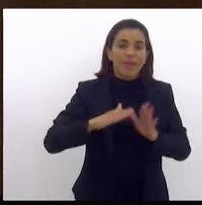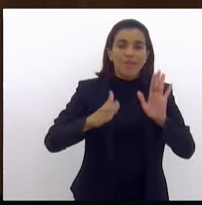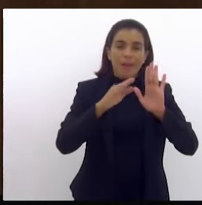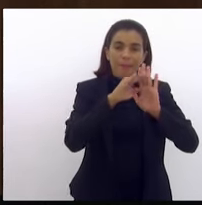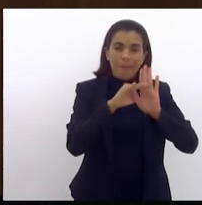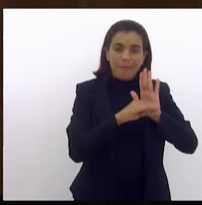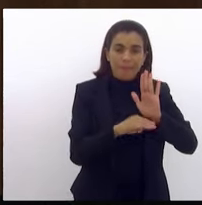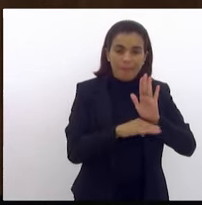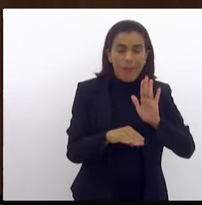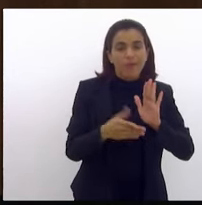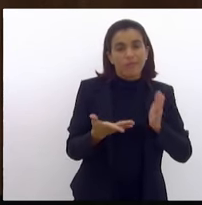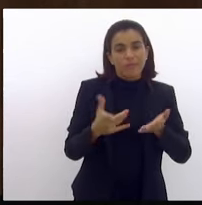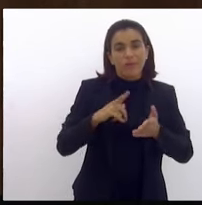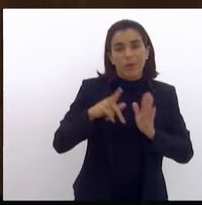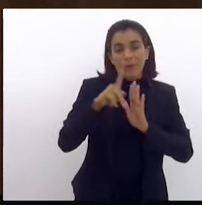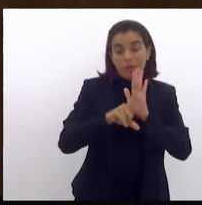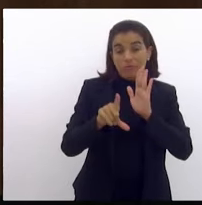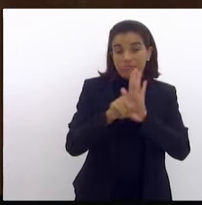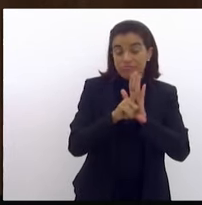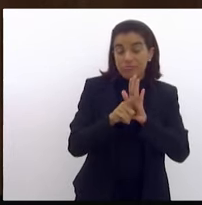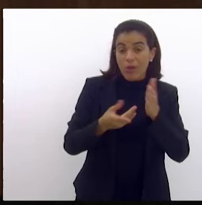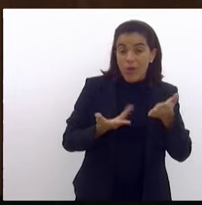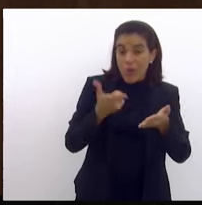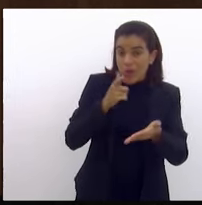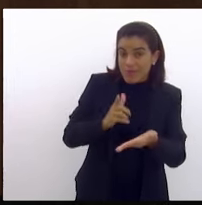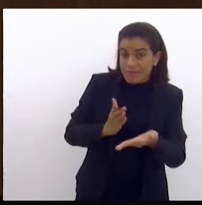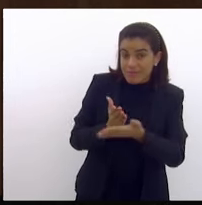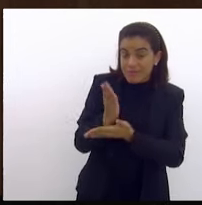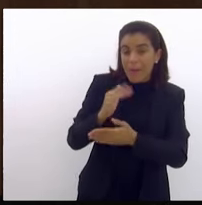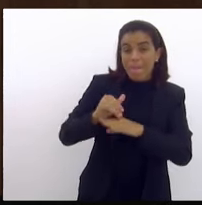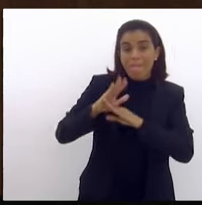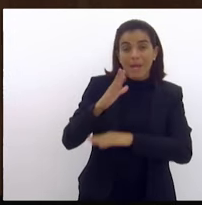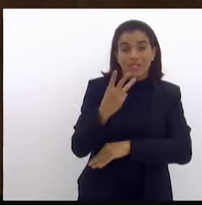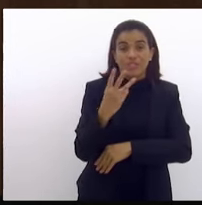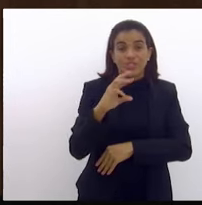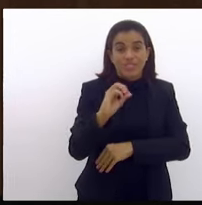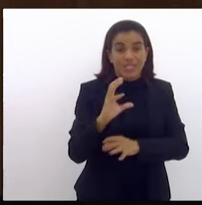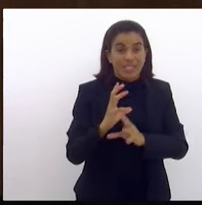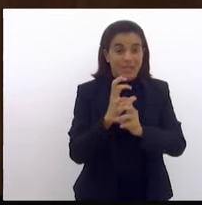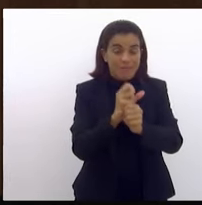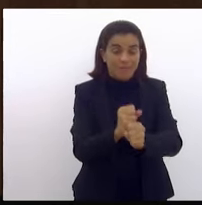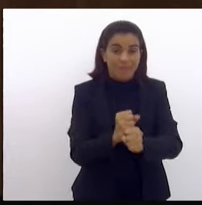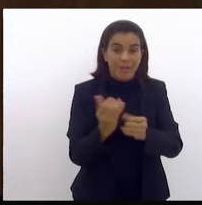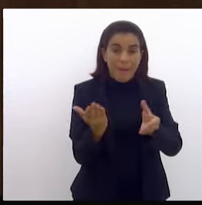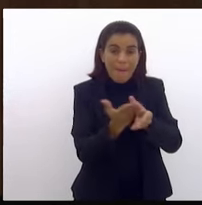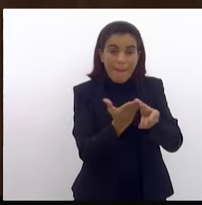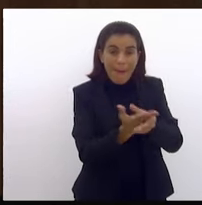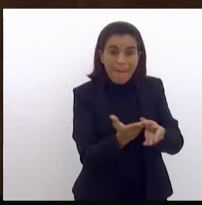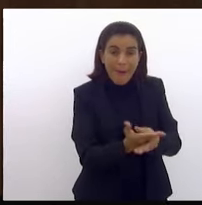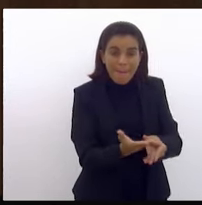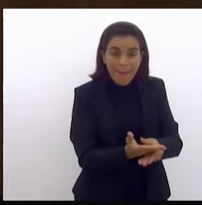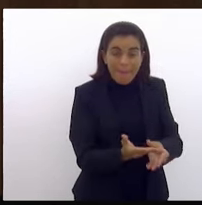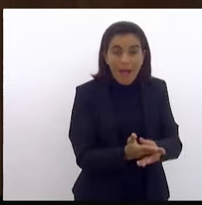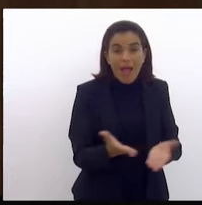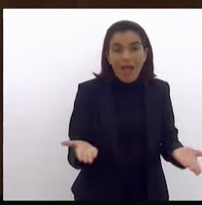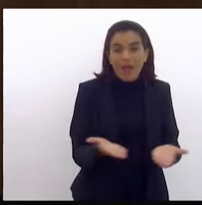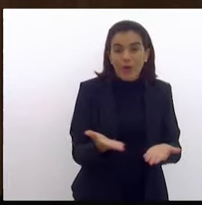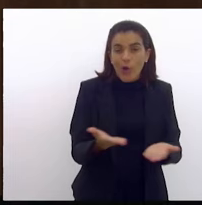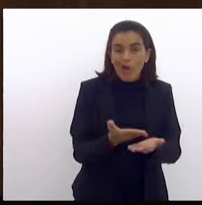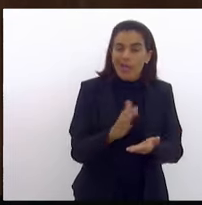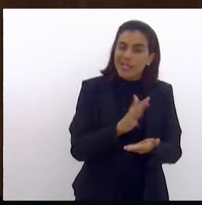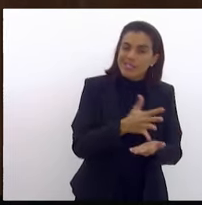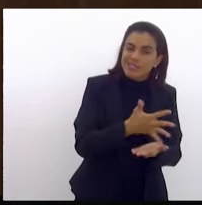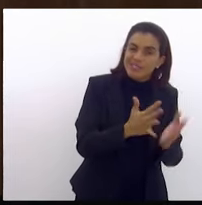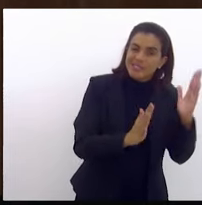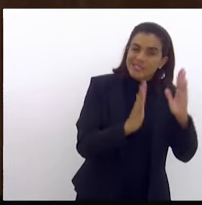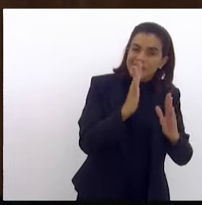trazendo esses projetos e conseguindo aprovar. Foram mais de 30 projetos protocolados. Esse deve ser entre o décimo